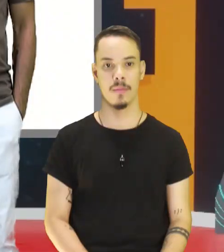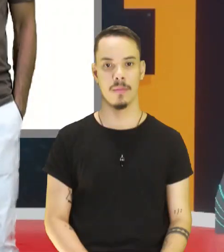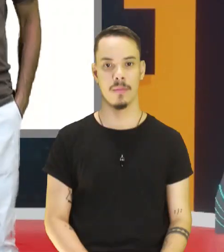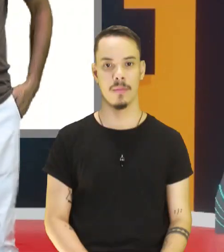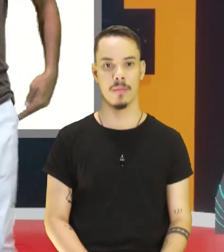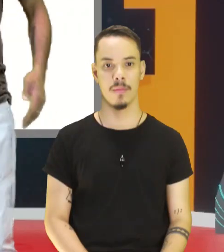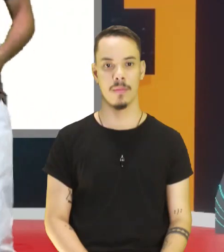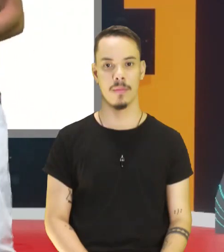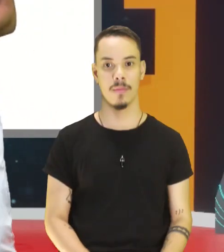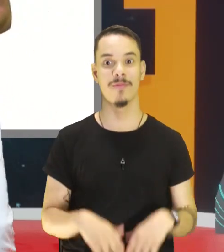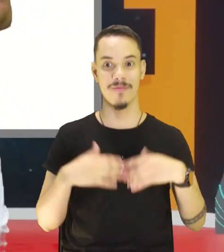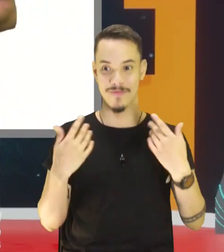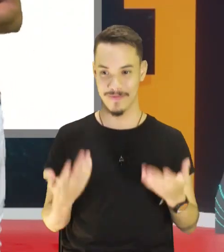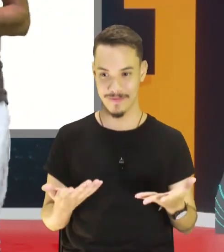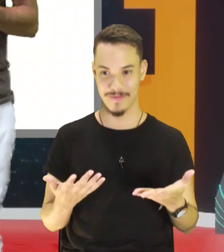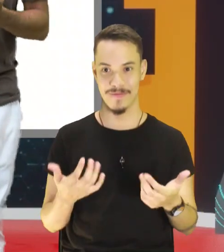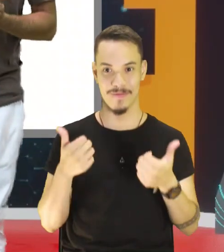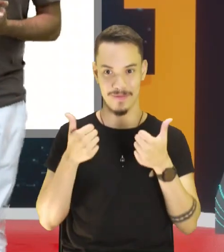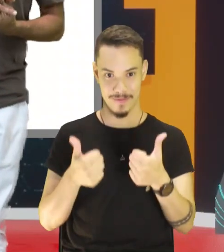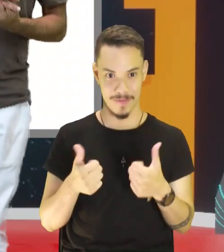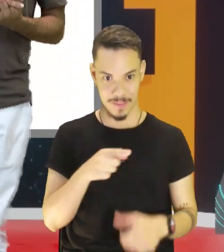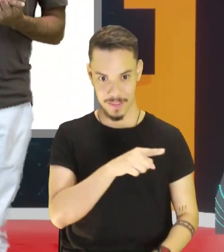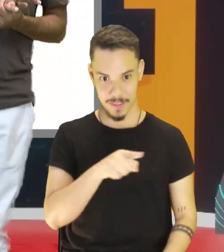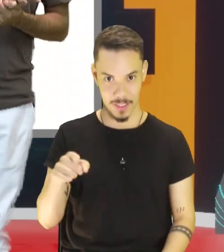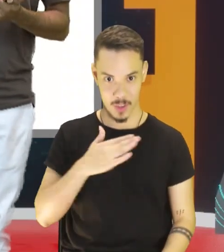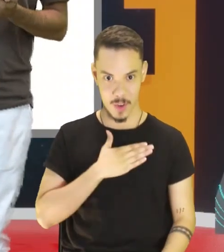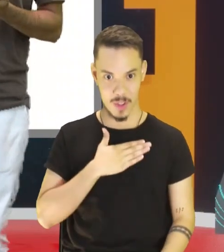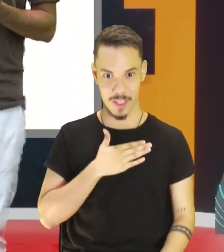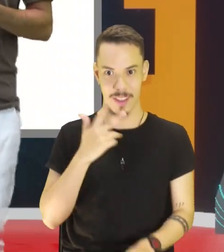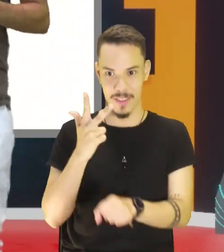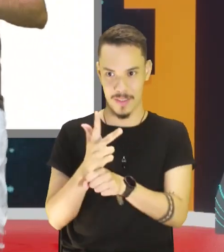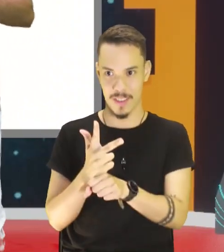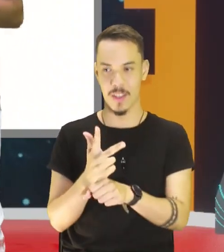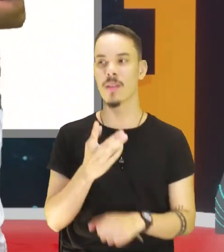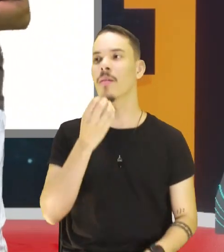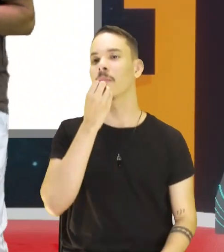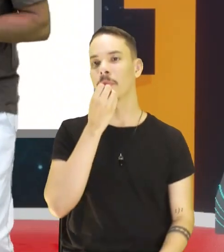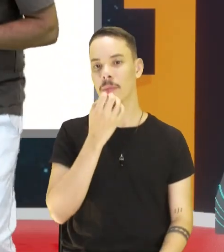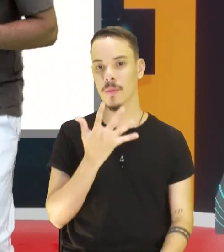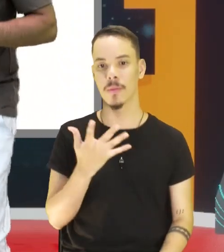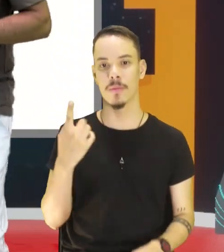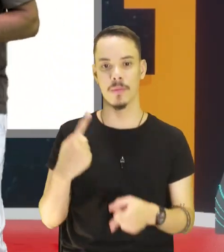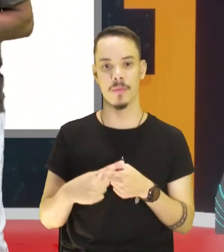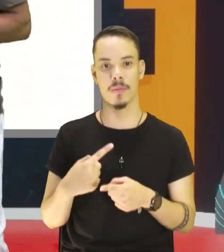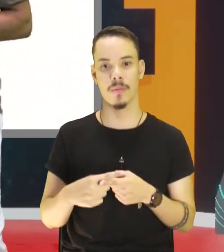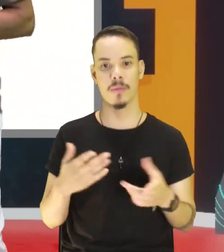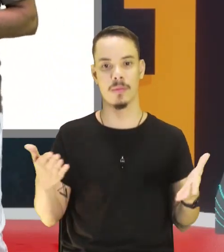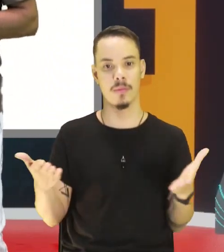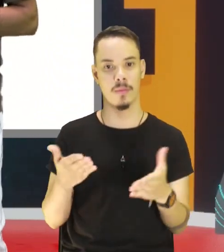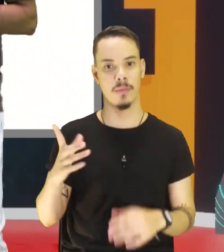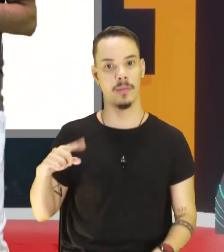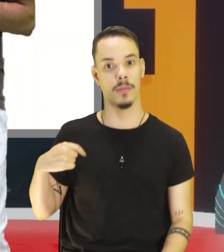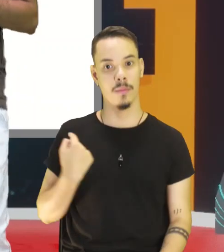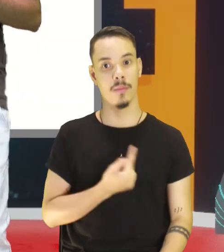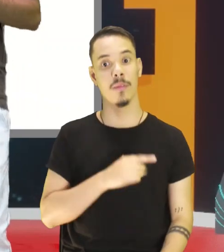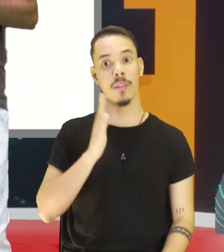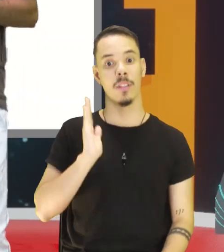E aí, galera, beleza? Gostaram? Legal o vídeo, né? É muito bom, até porque agora nós já temos um